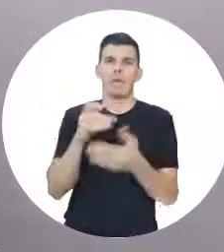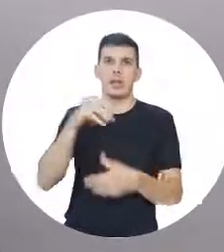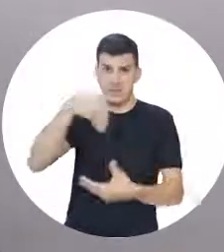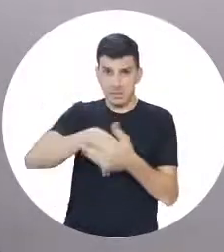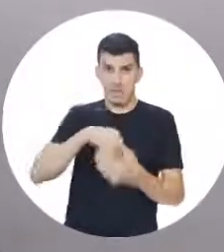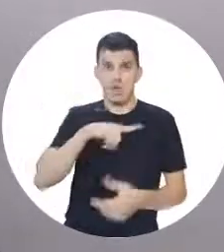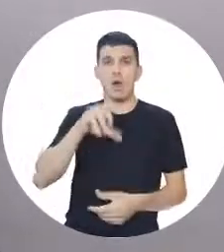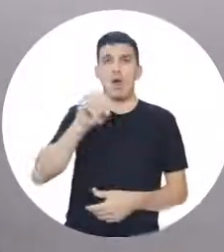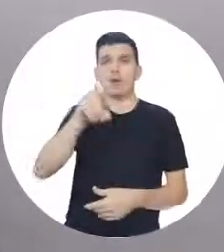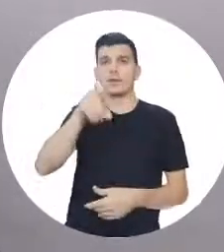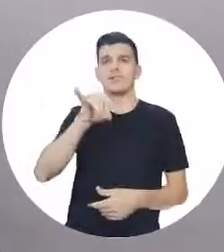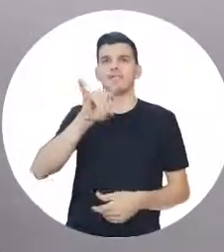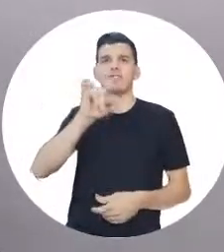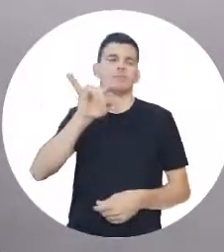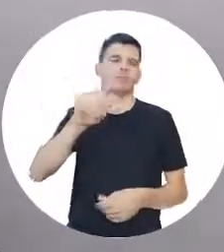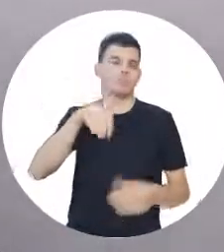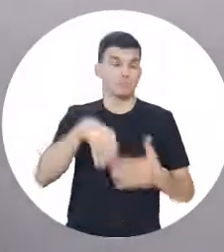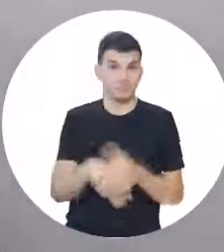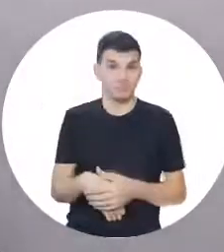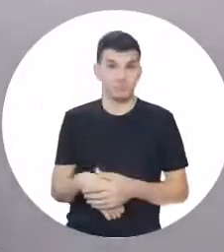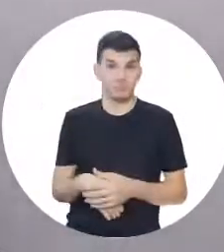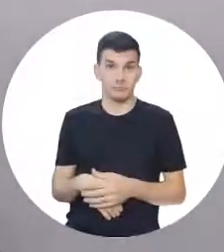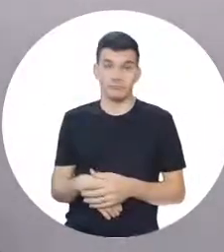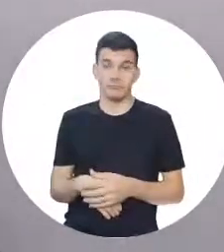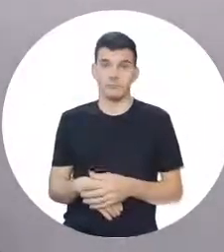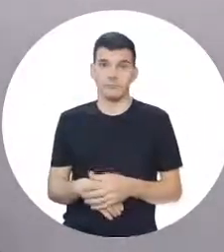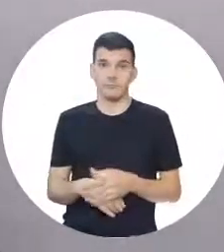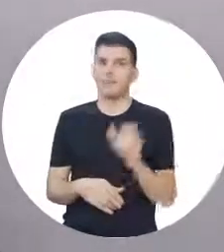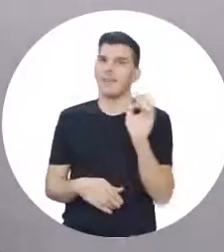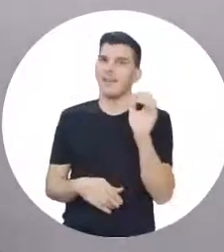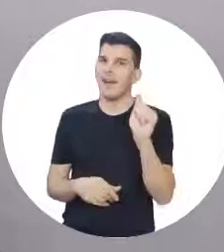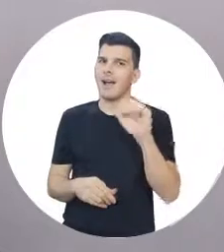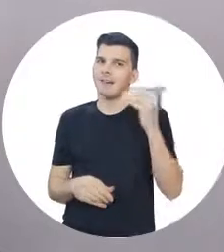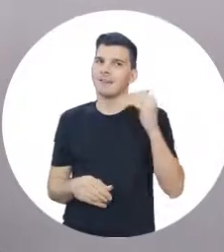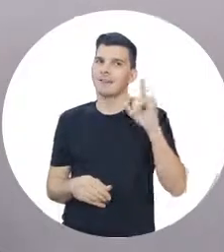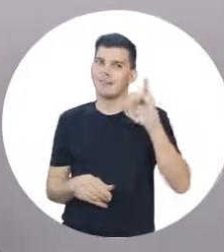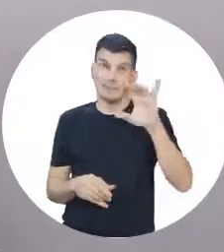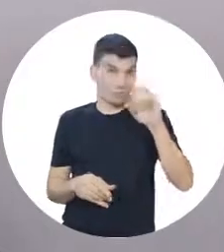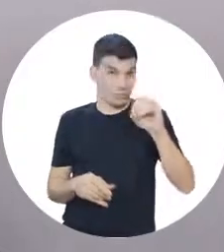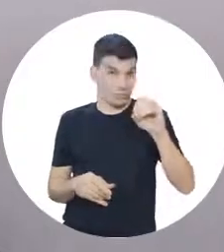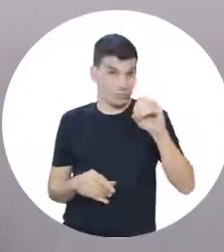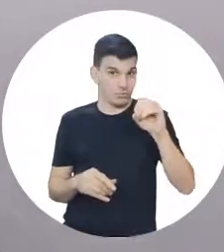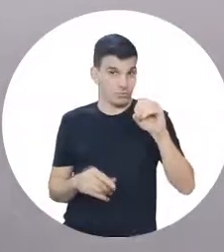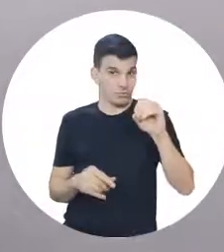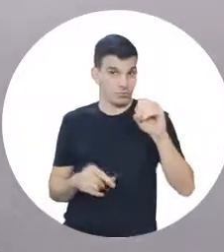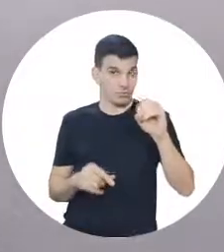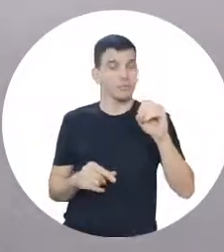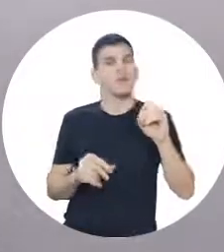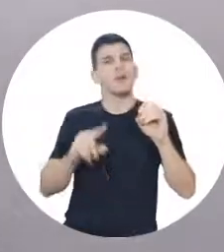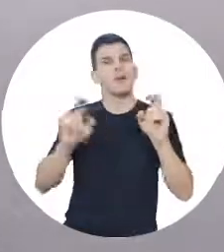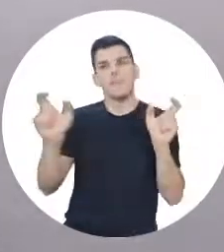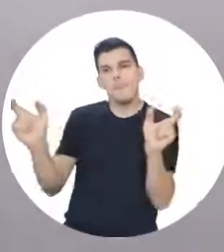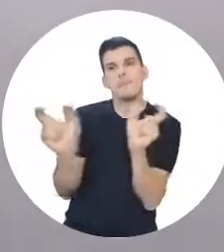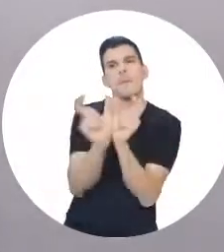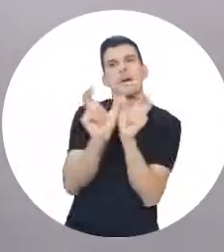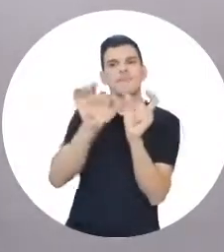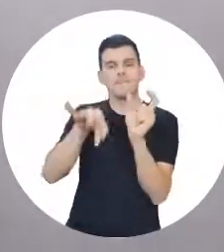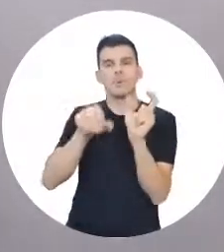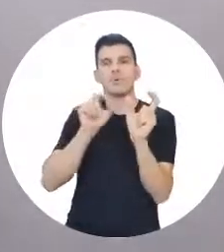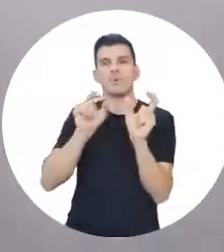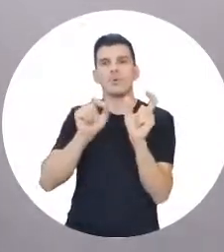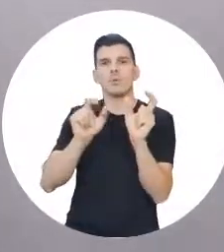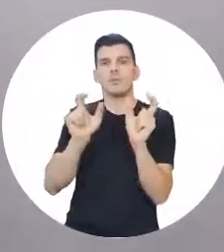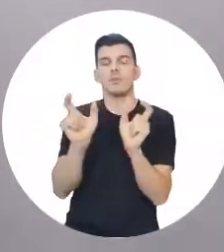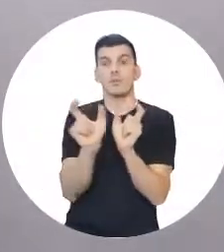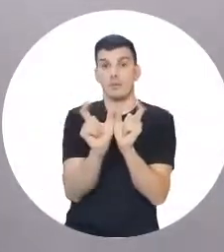um ácido que contém oxigênio? Ácido, nome do elemento, mais a